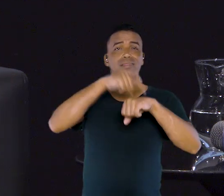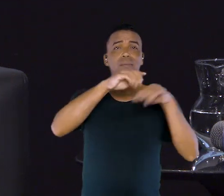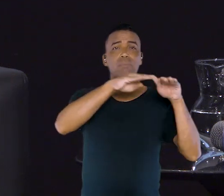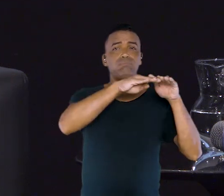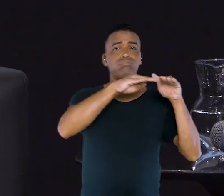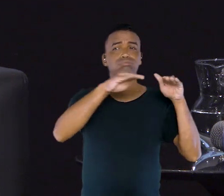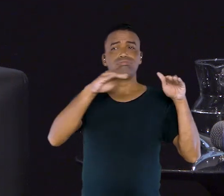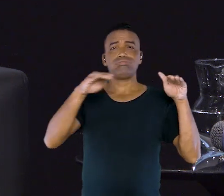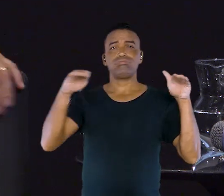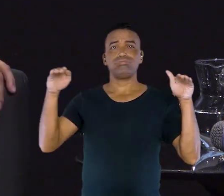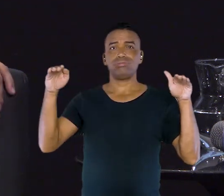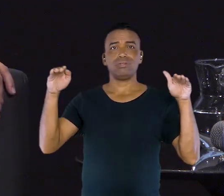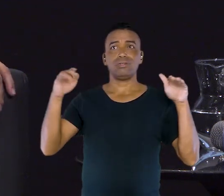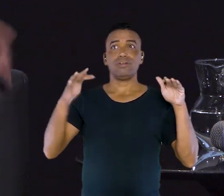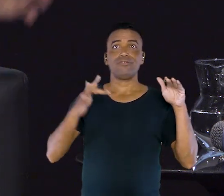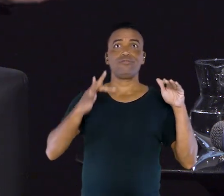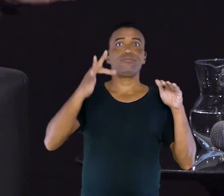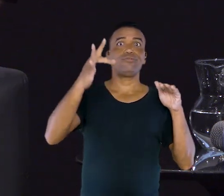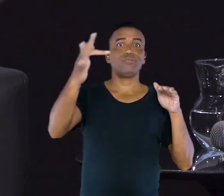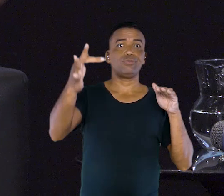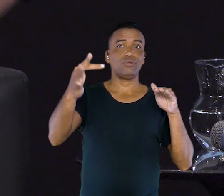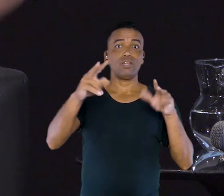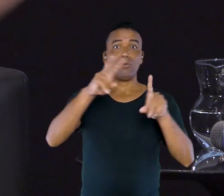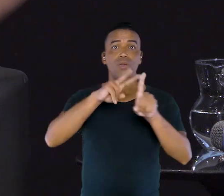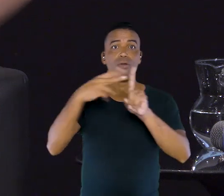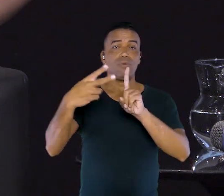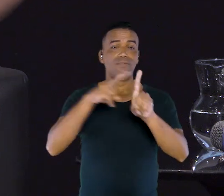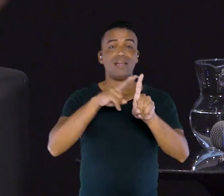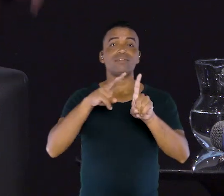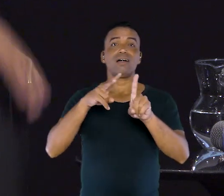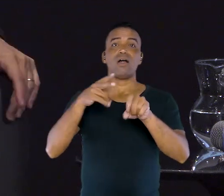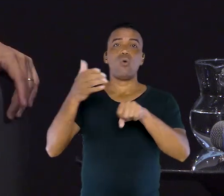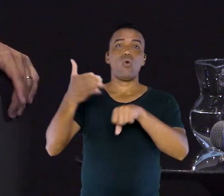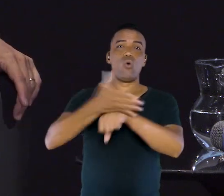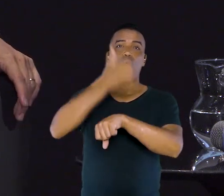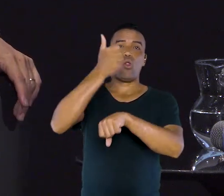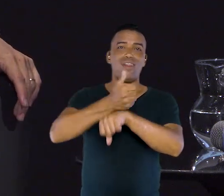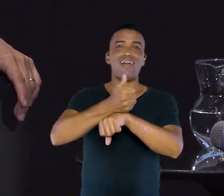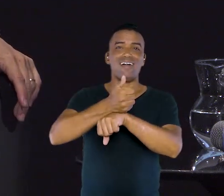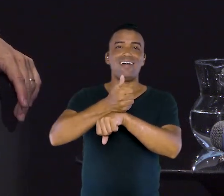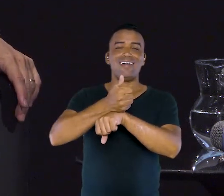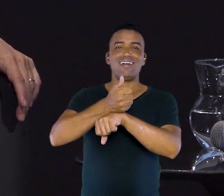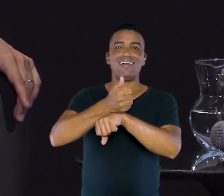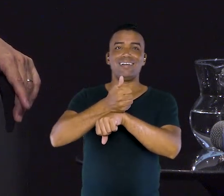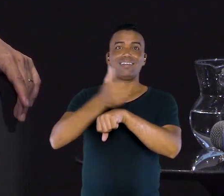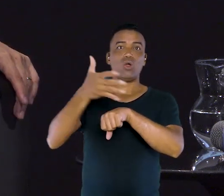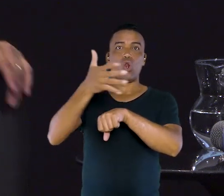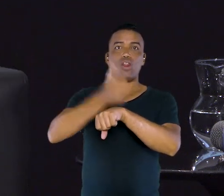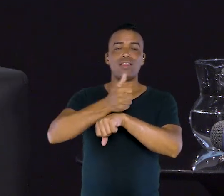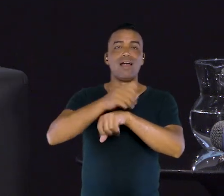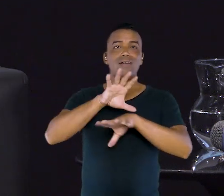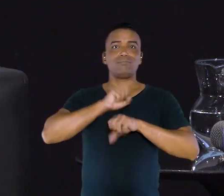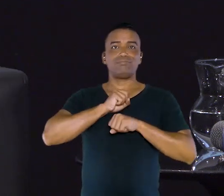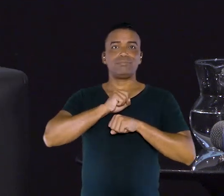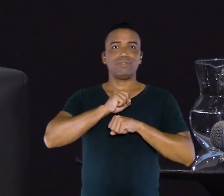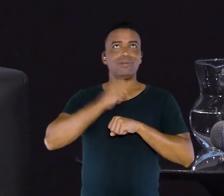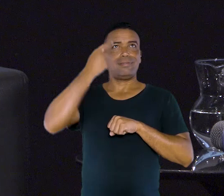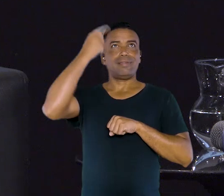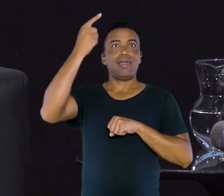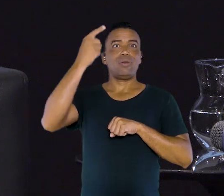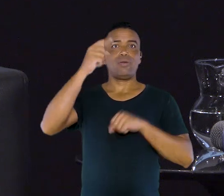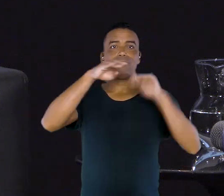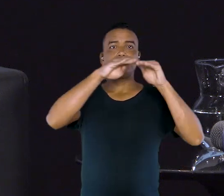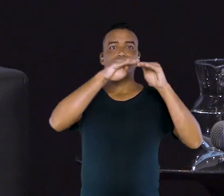gente vai sempre para frente, para algum lugar, né? Que é uma visão muito colonial, né? O Nego Bispo dizia isso, né? Que a colonialidade também tem a ver com a ideia